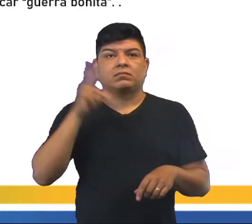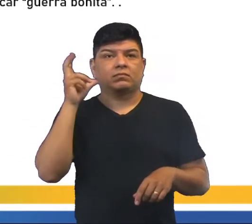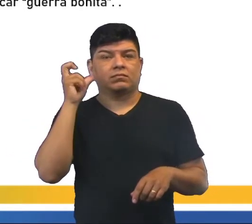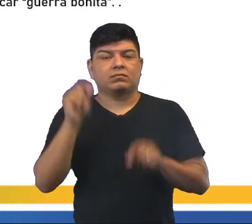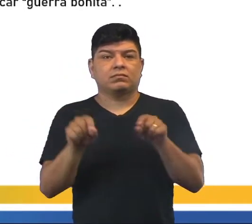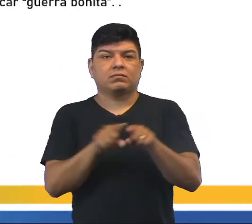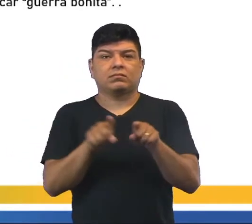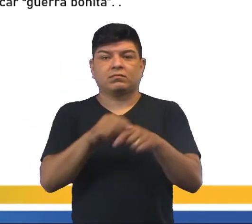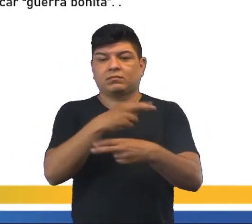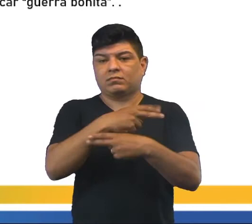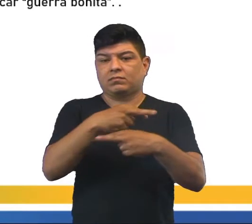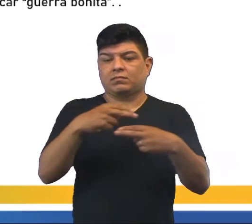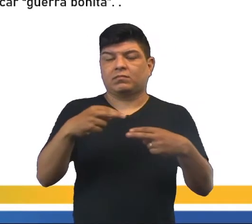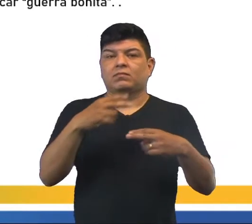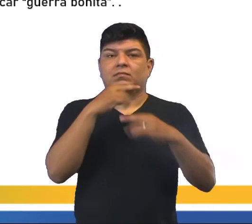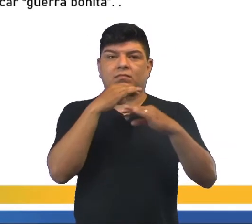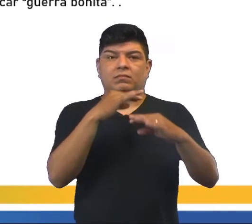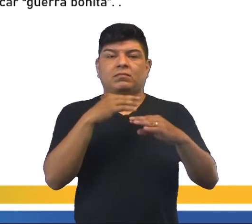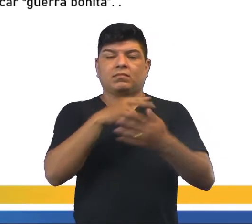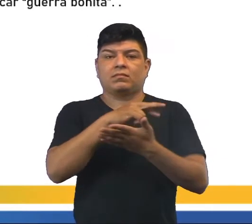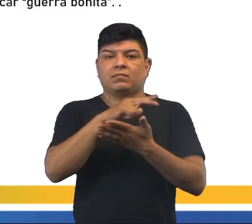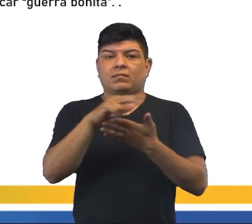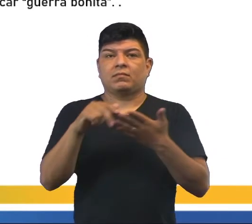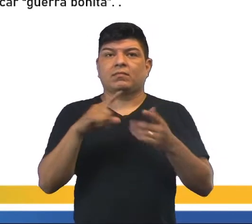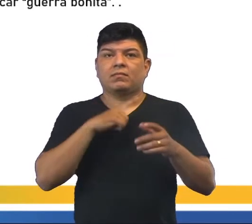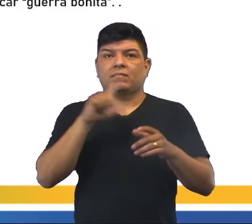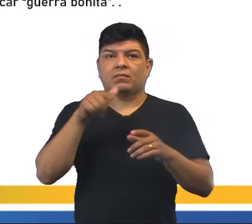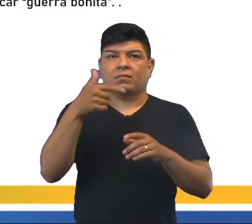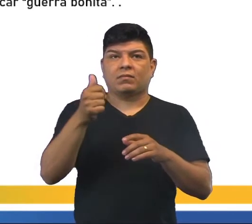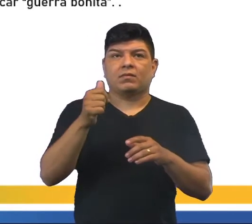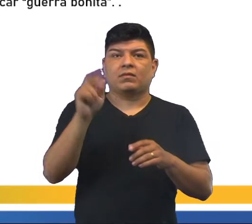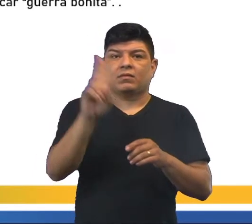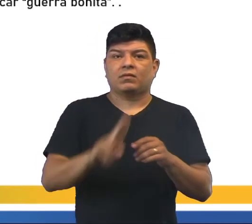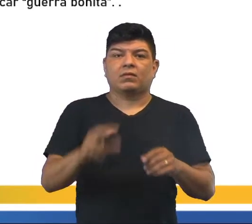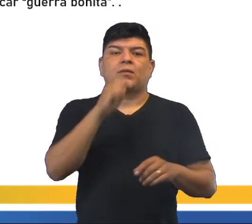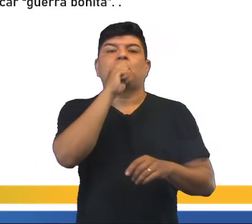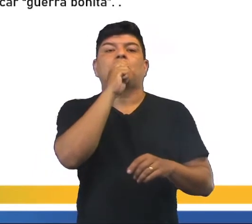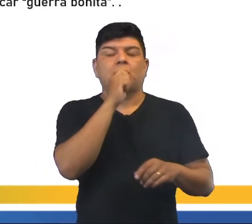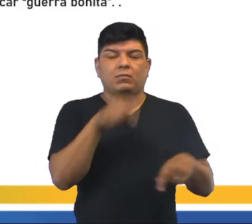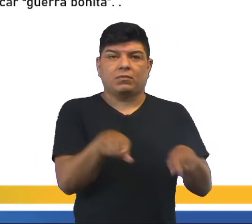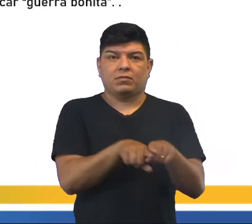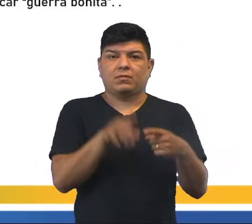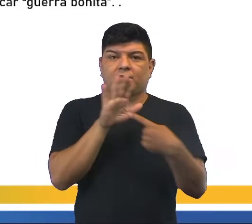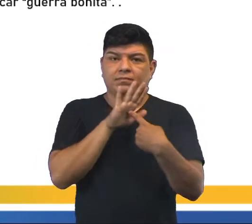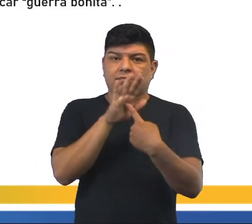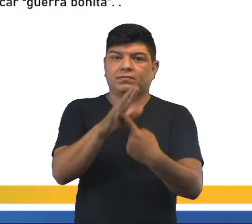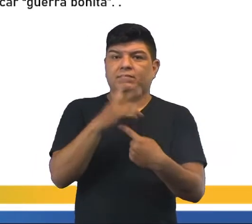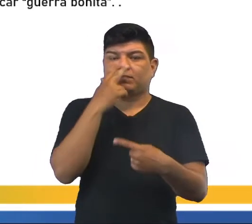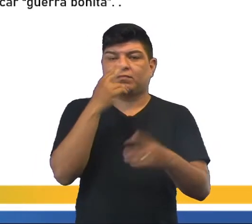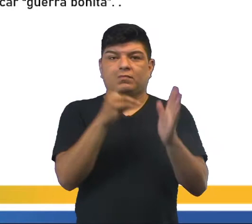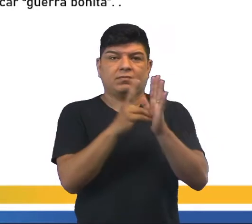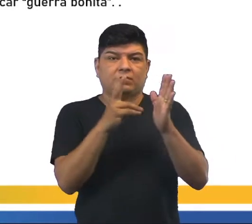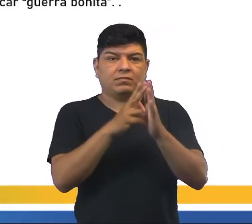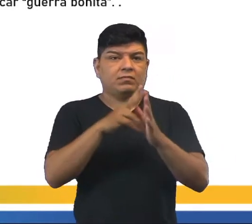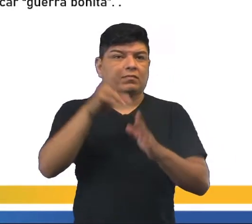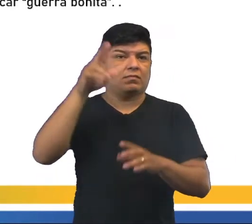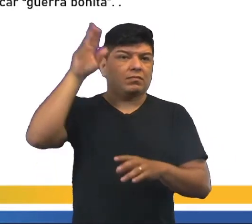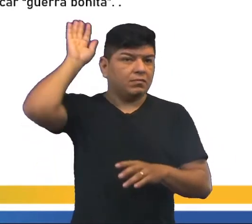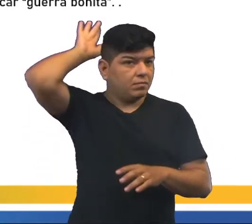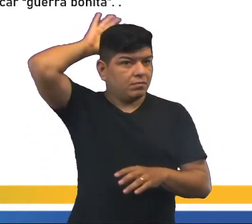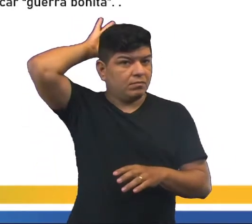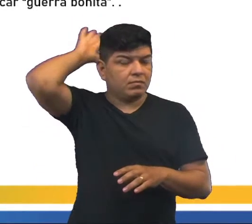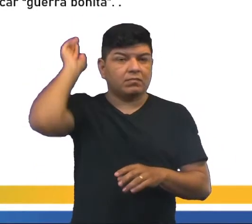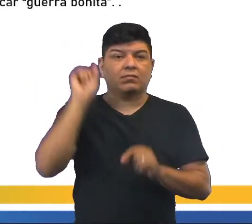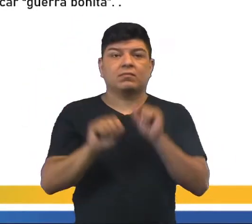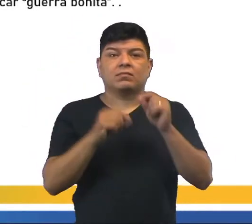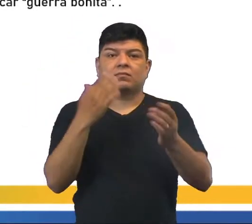como instrumentos. Além disso, o maracatu utiliza apitos e apresenta figura de caboclo de pena, o que gera